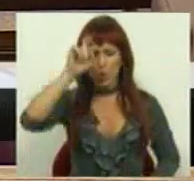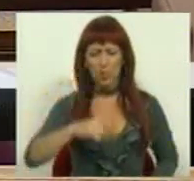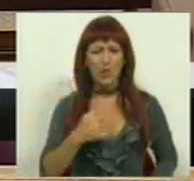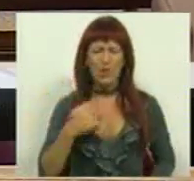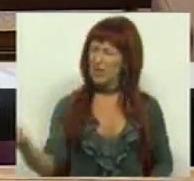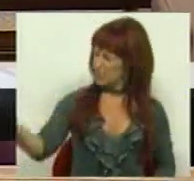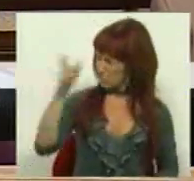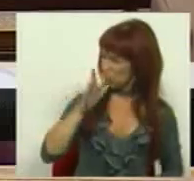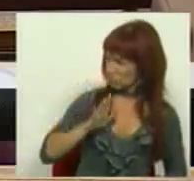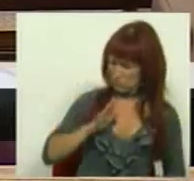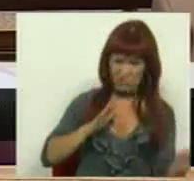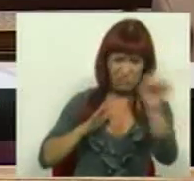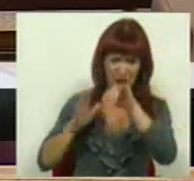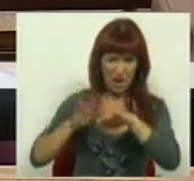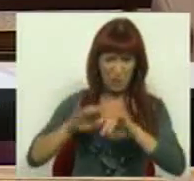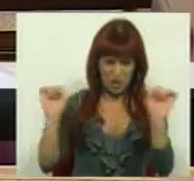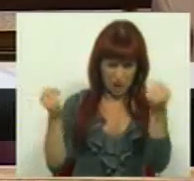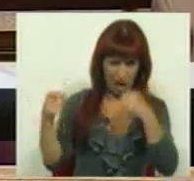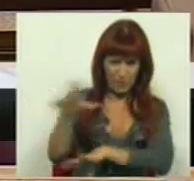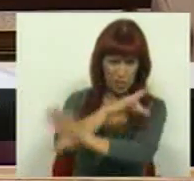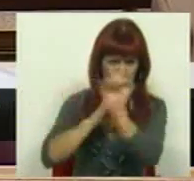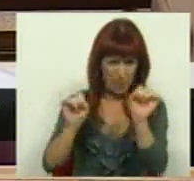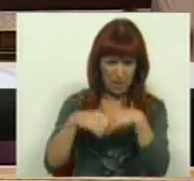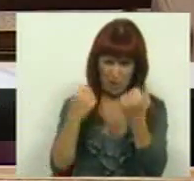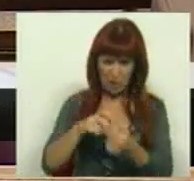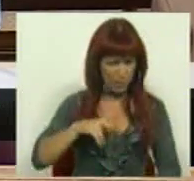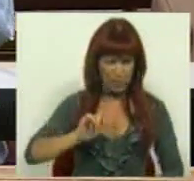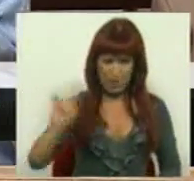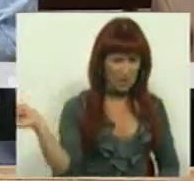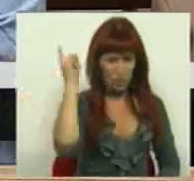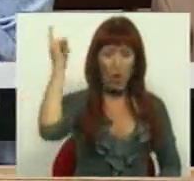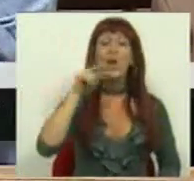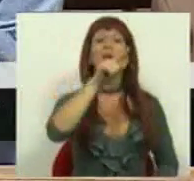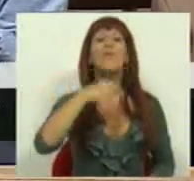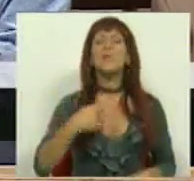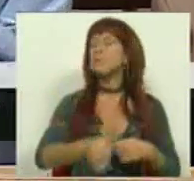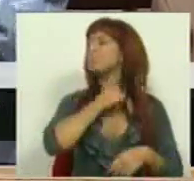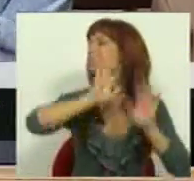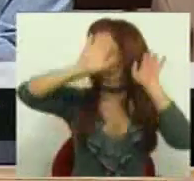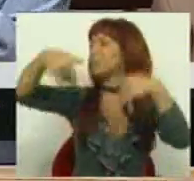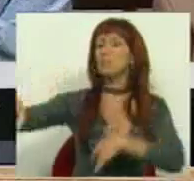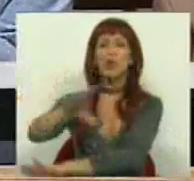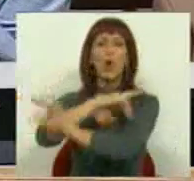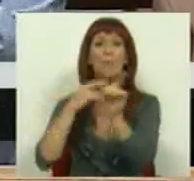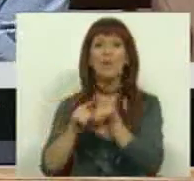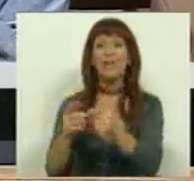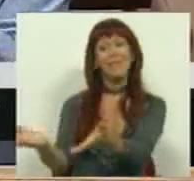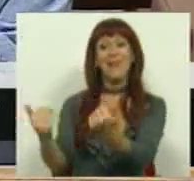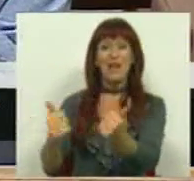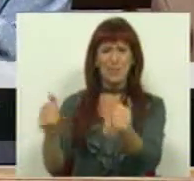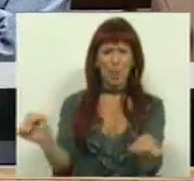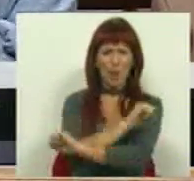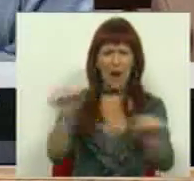não nos venham dizer que com isto salvam a Europa ou a sociedade portuguesa, não. Os senhores marimbaram na Europa e trazem de lá uma